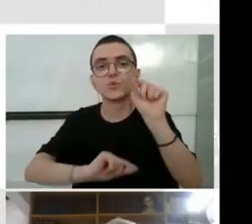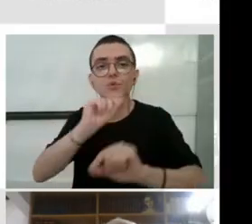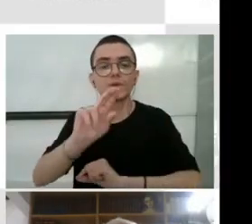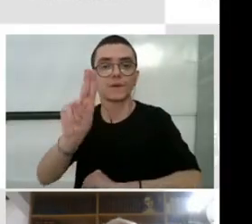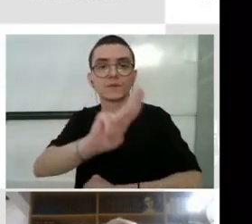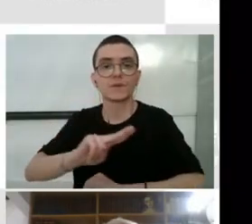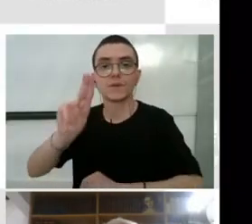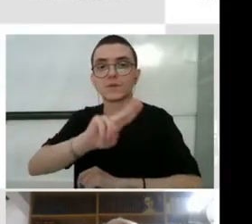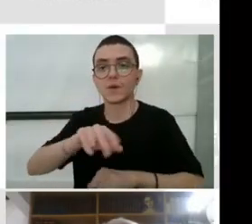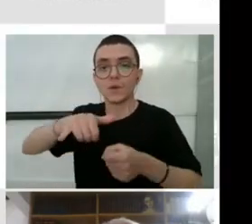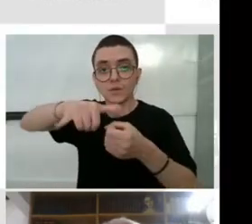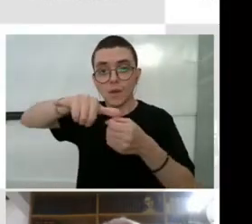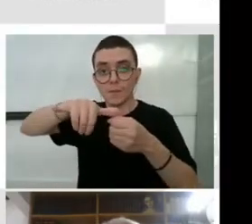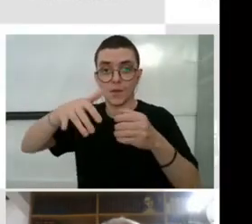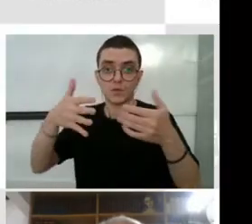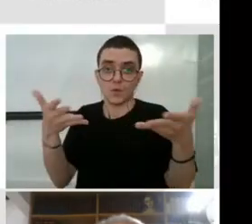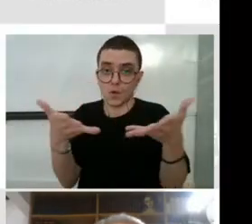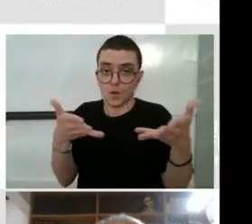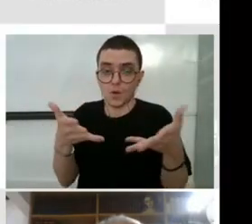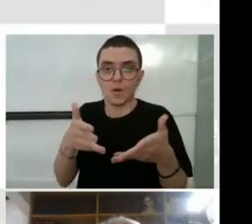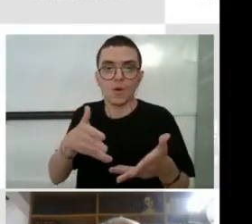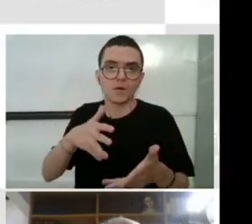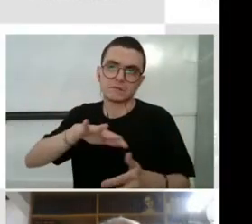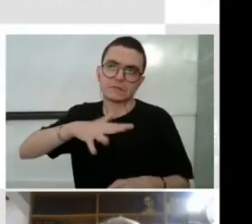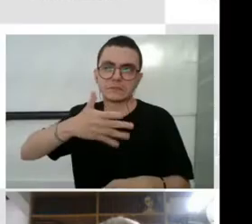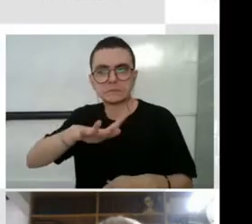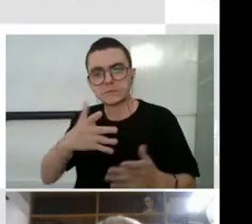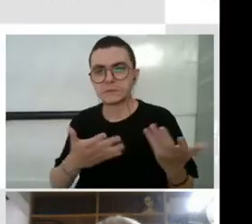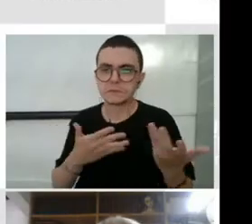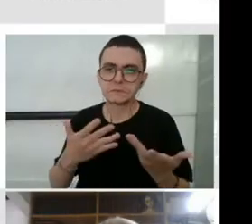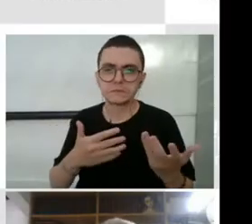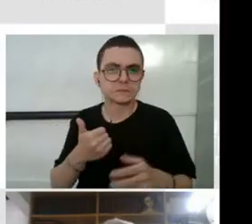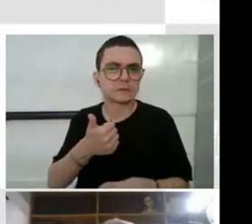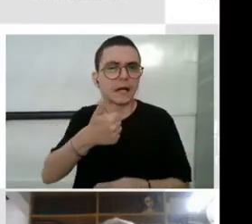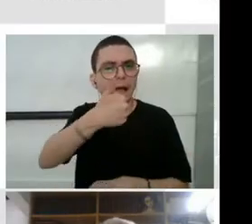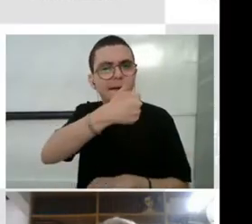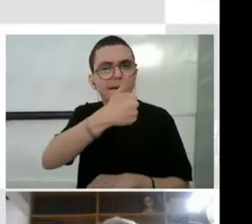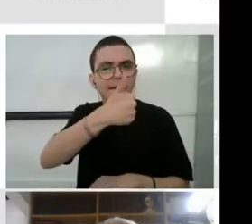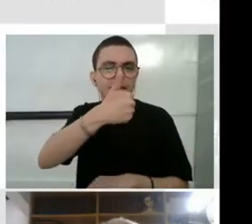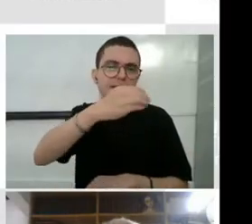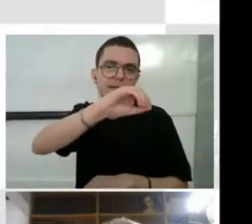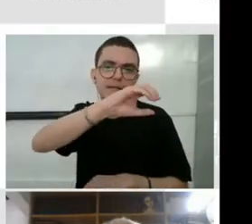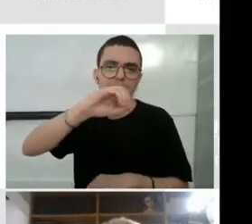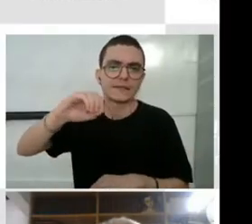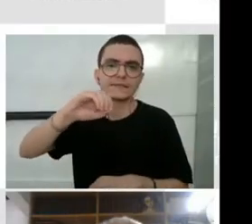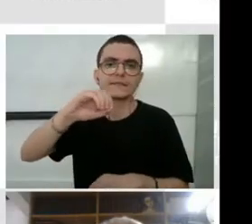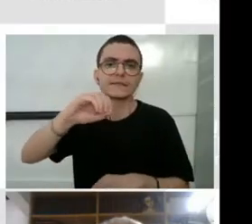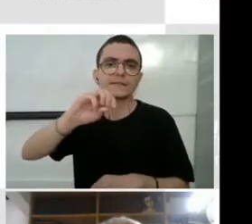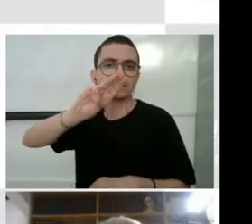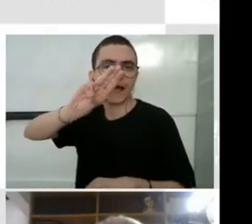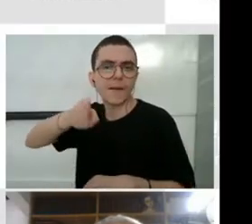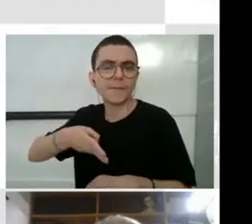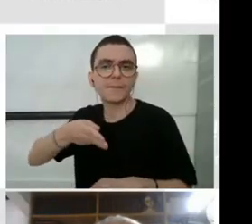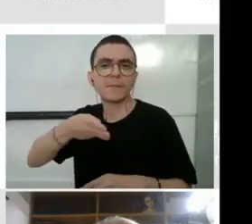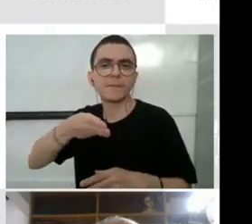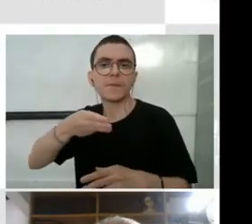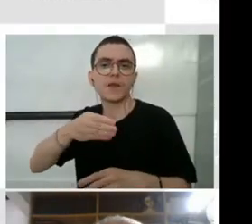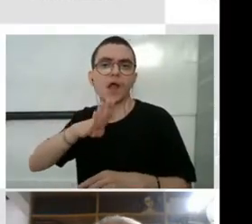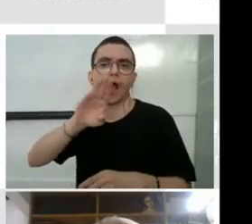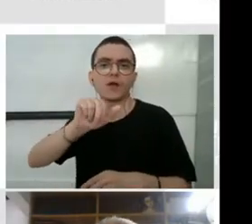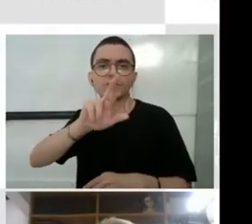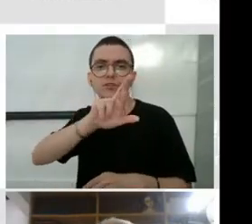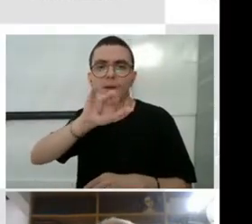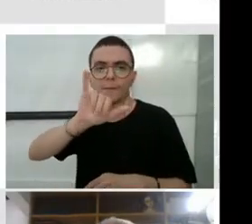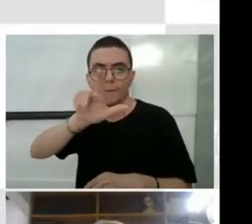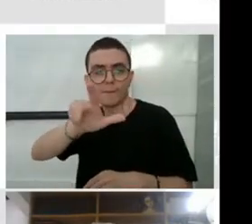hoje, basicamente alguma coisa da ordem de 100 milhões de barris de petróleo todos os dias, né, por dia. Né?